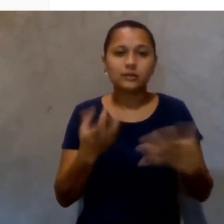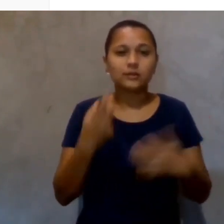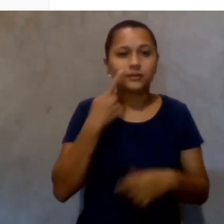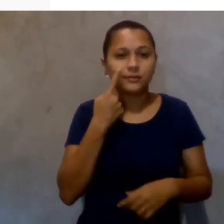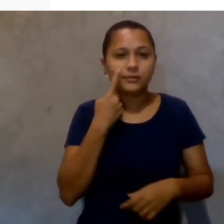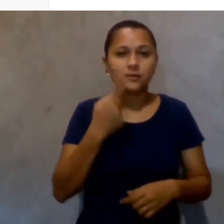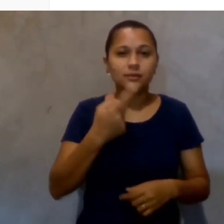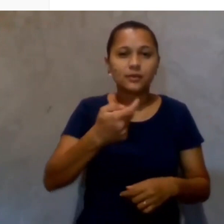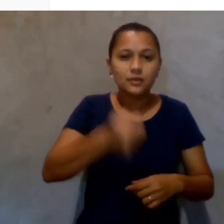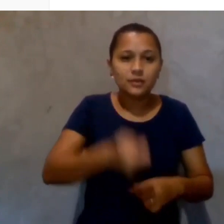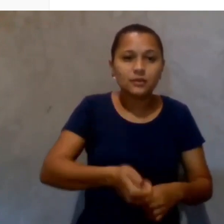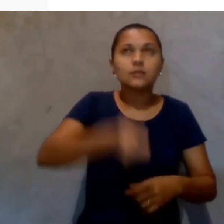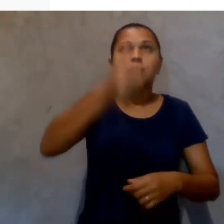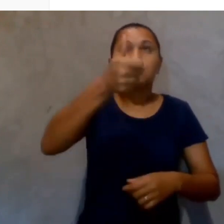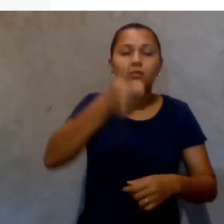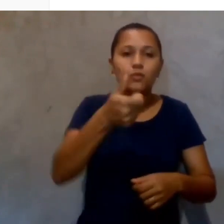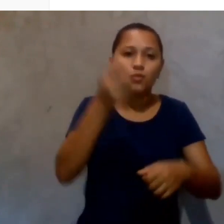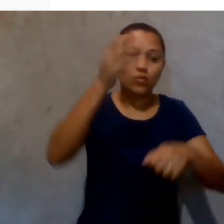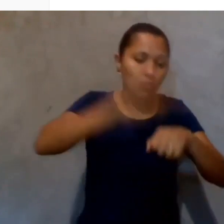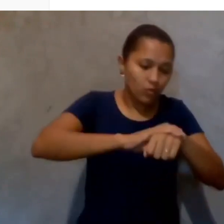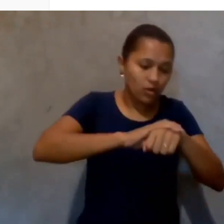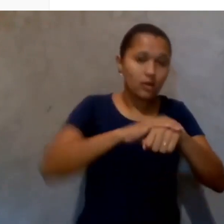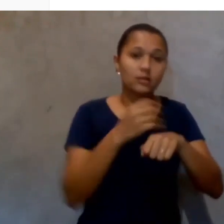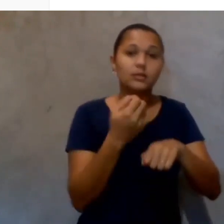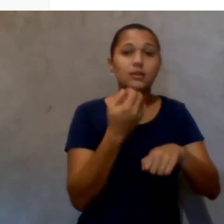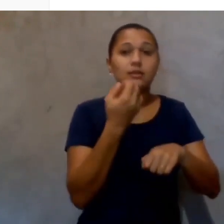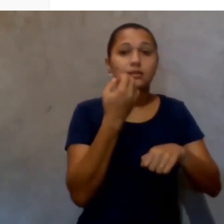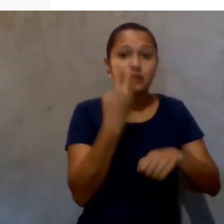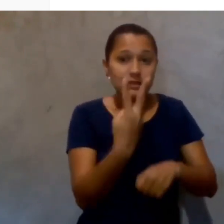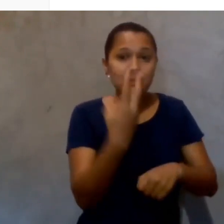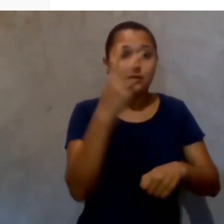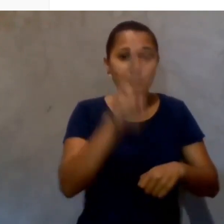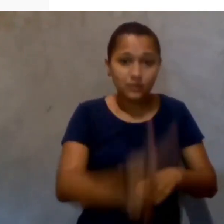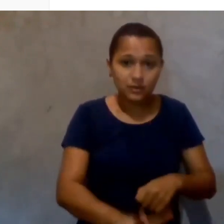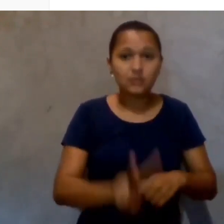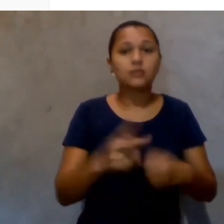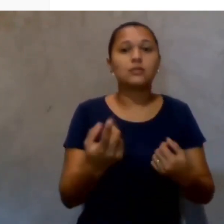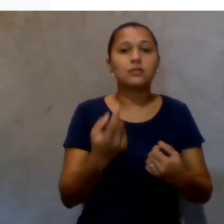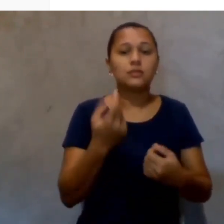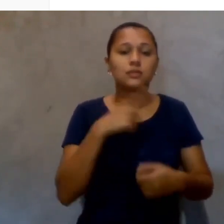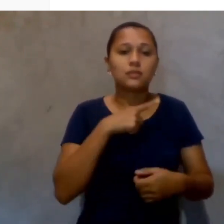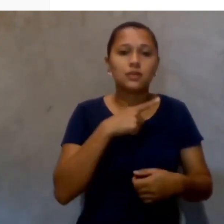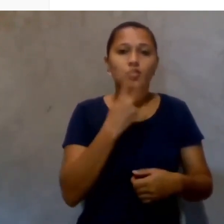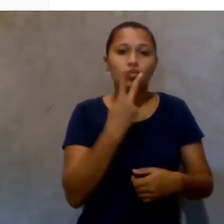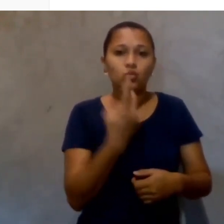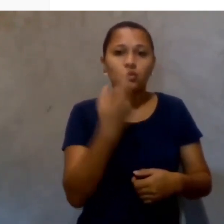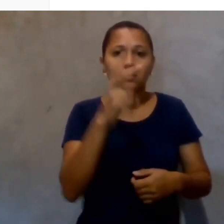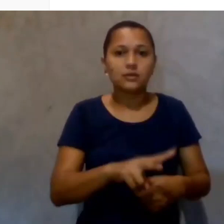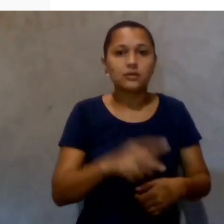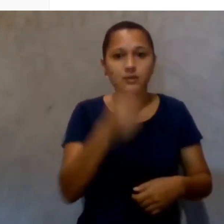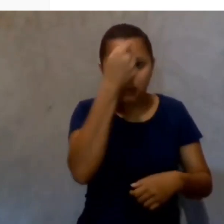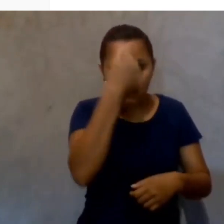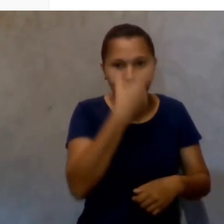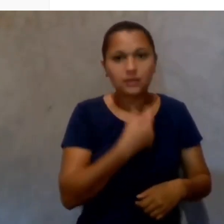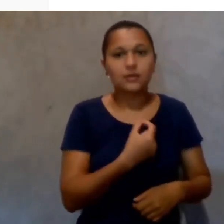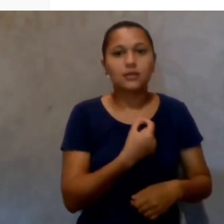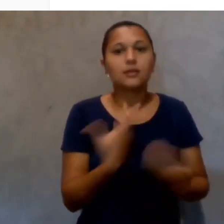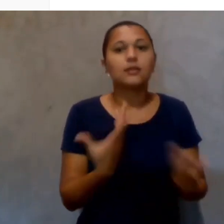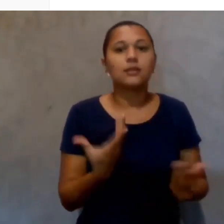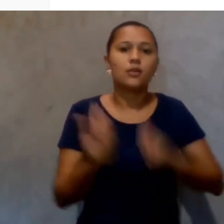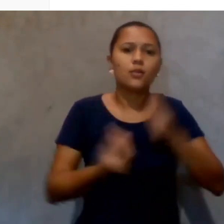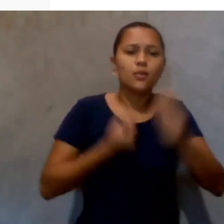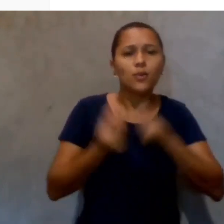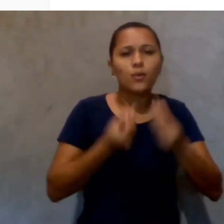meu espaço amostral. E que seria o espaço amostral desse experimento? Bem, o espaço amostral, como nós